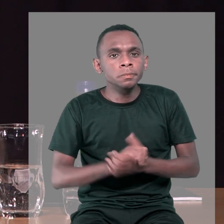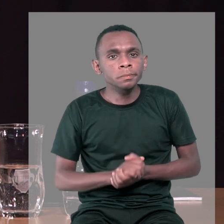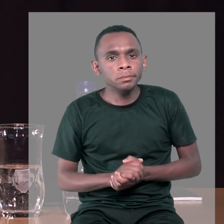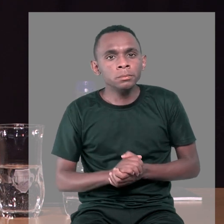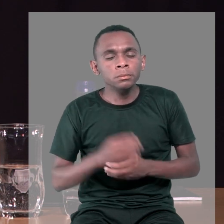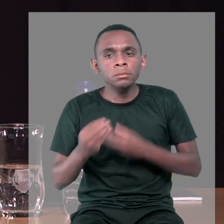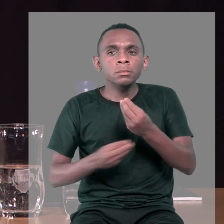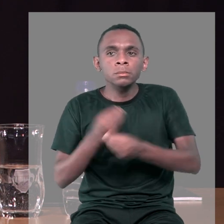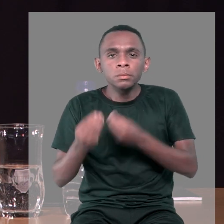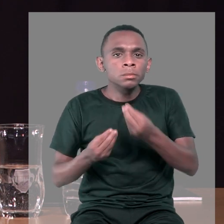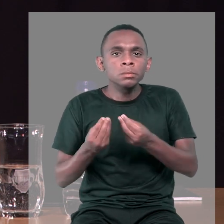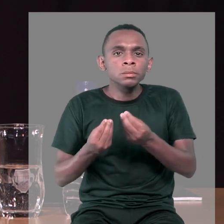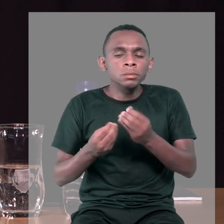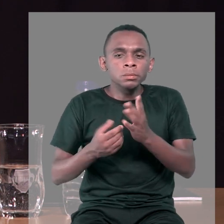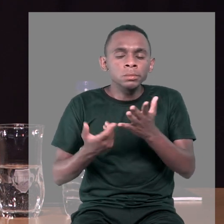desmesurado, né,